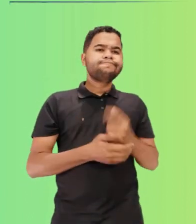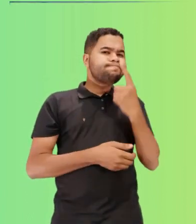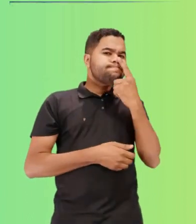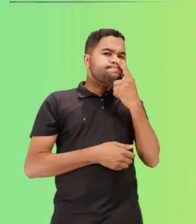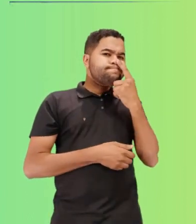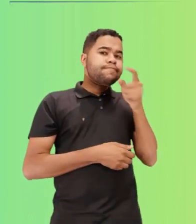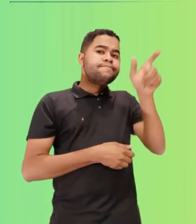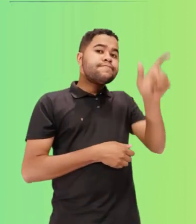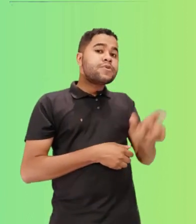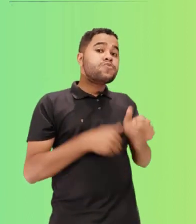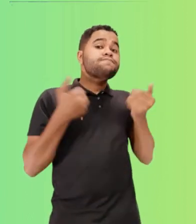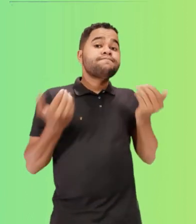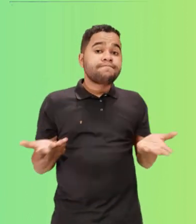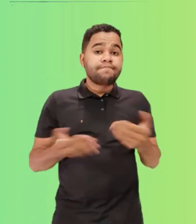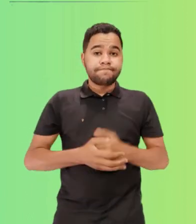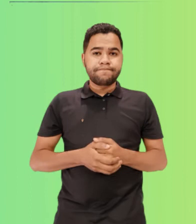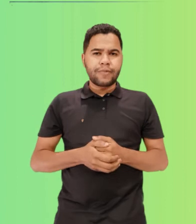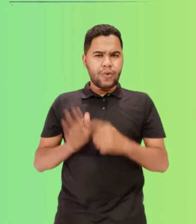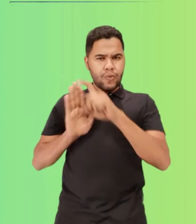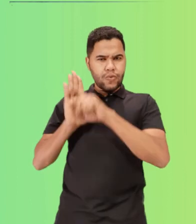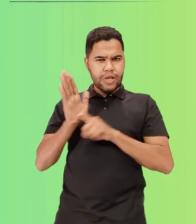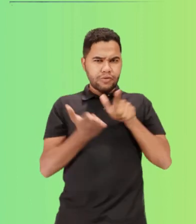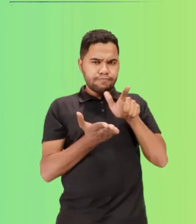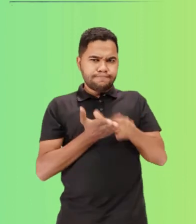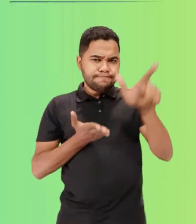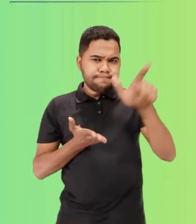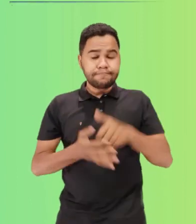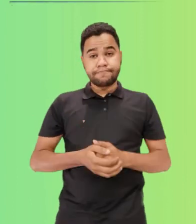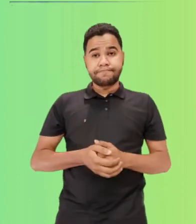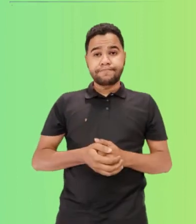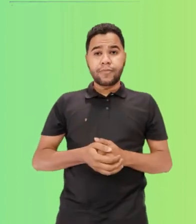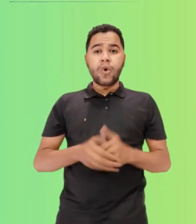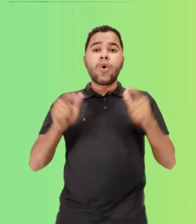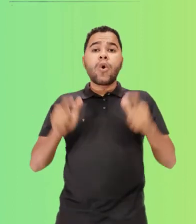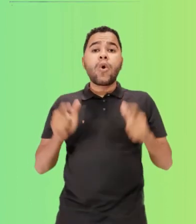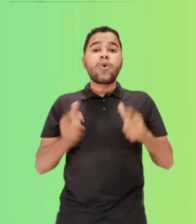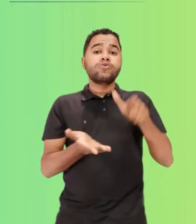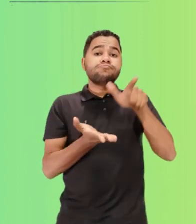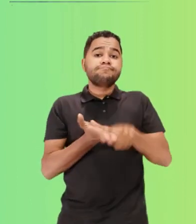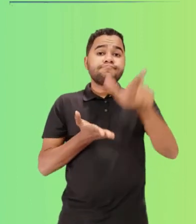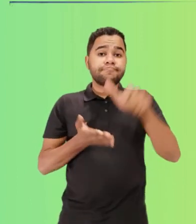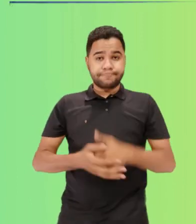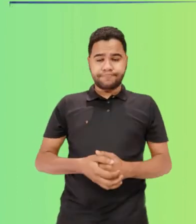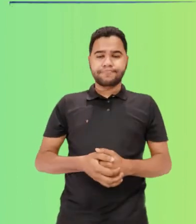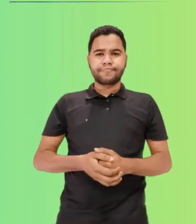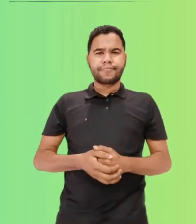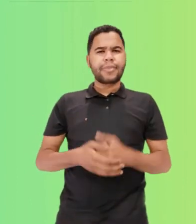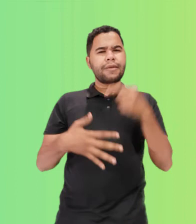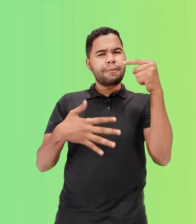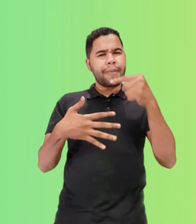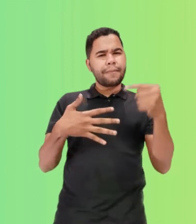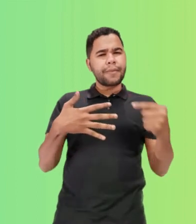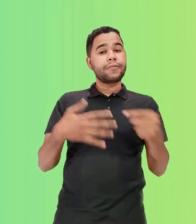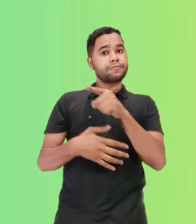de intimidade com o meu locutor? O meu texto vai ser publicado? Onde será publicado? Essas são